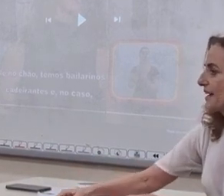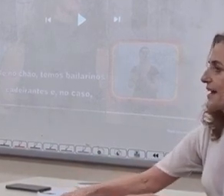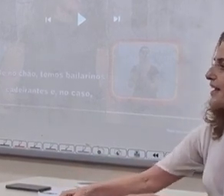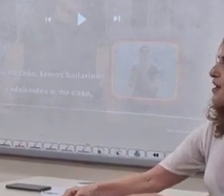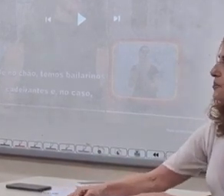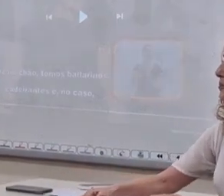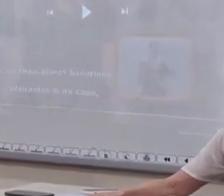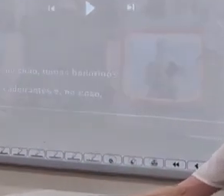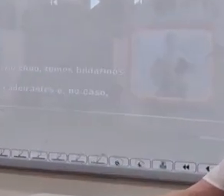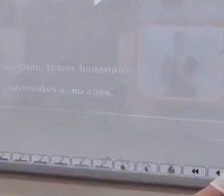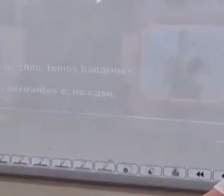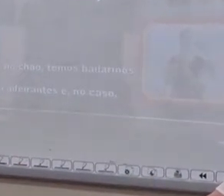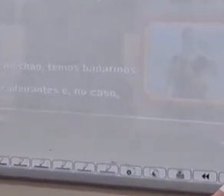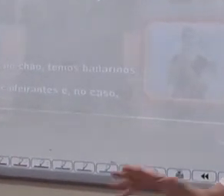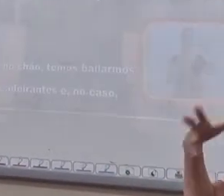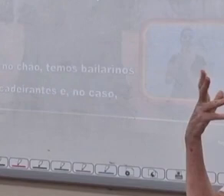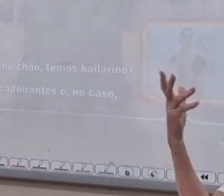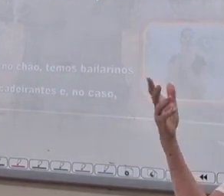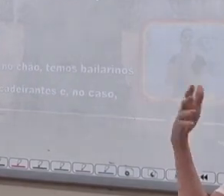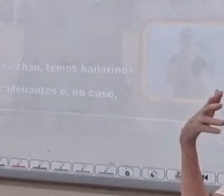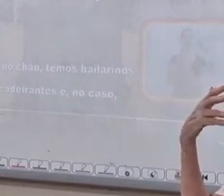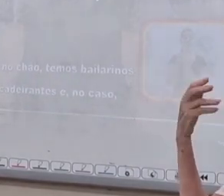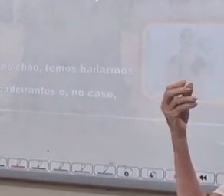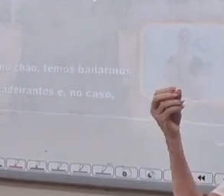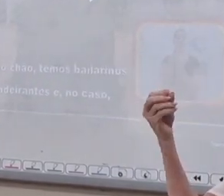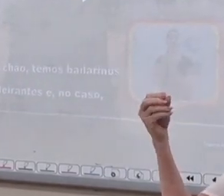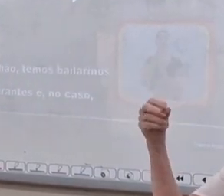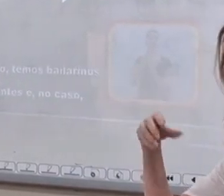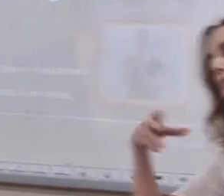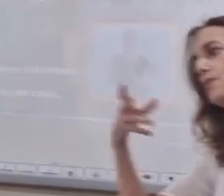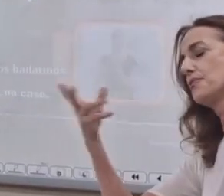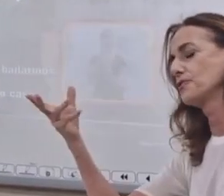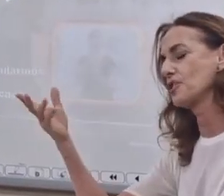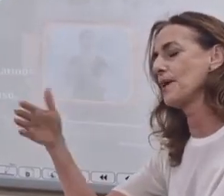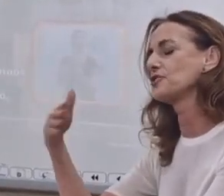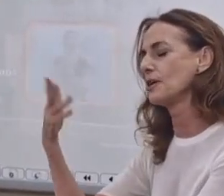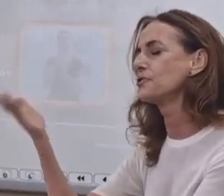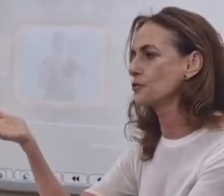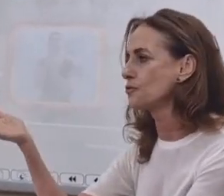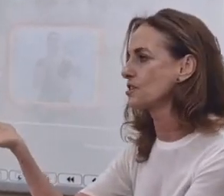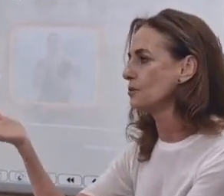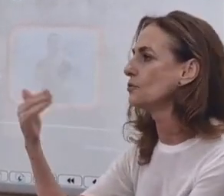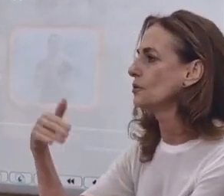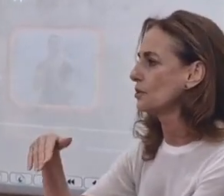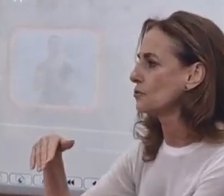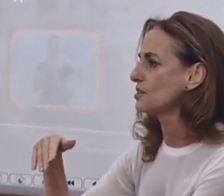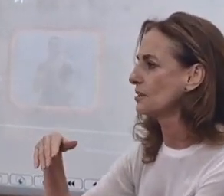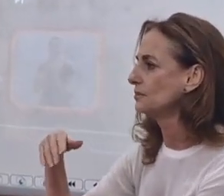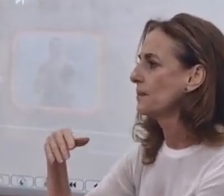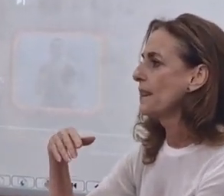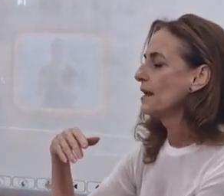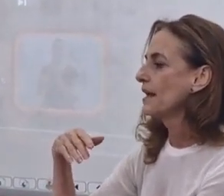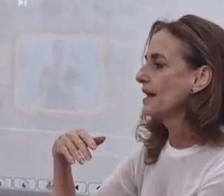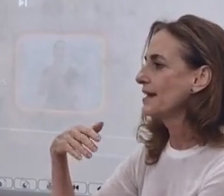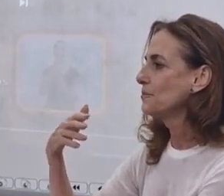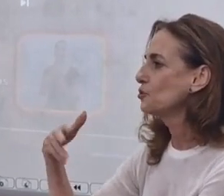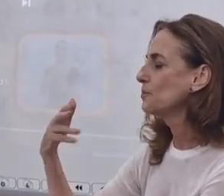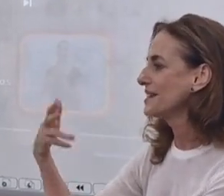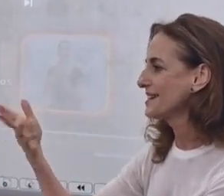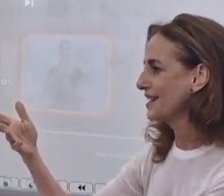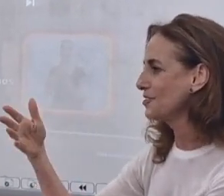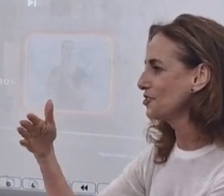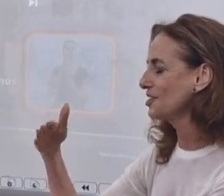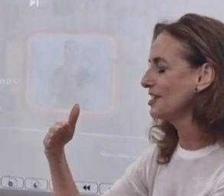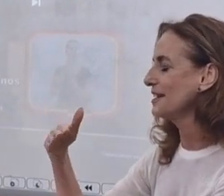já naquela época, o pensamento da, que eu prefiro chamar de não exclusão do que inclusão, era